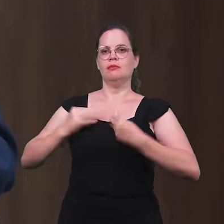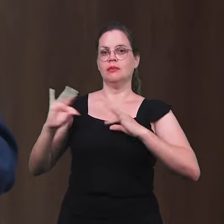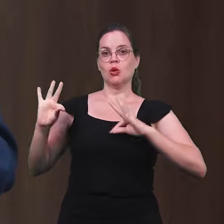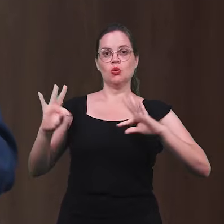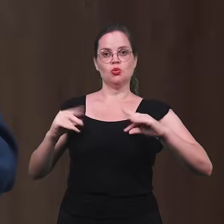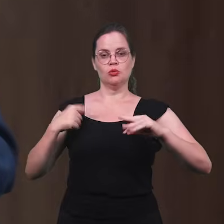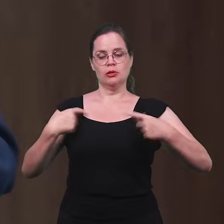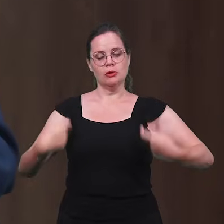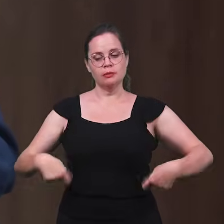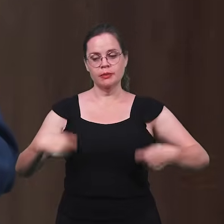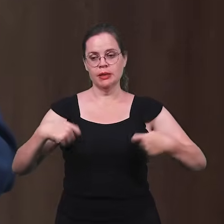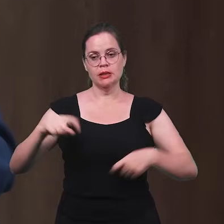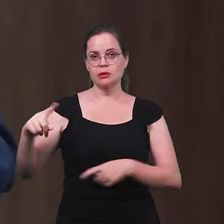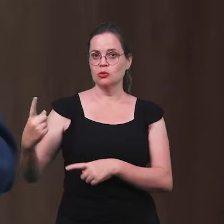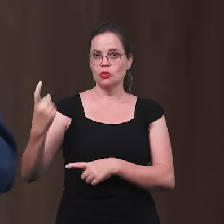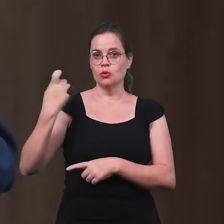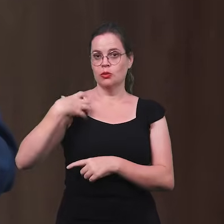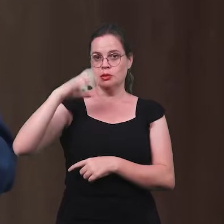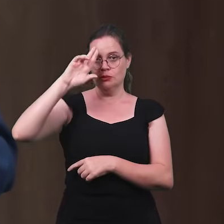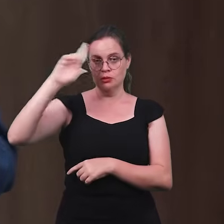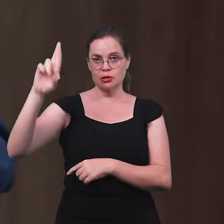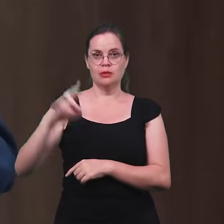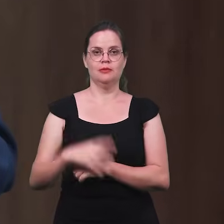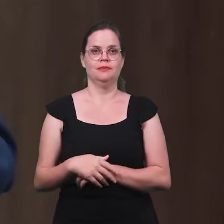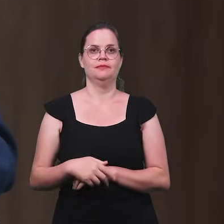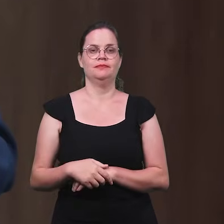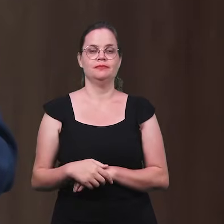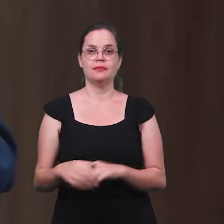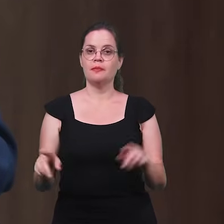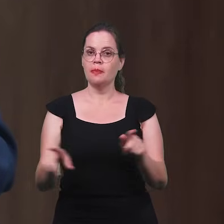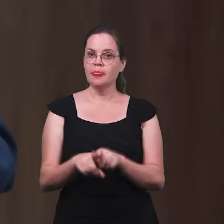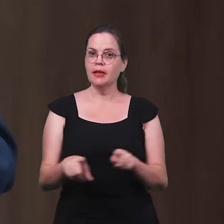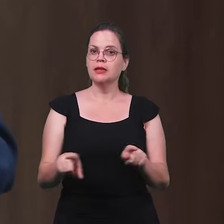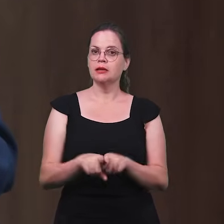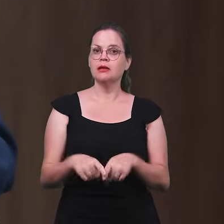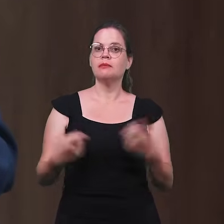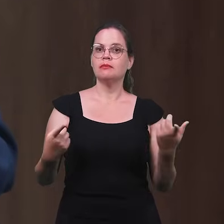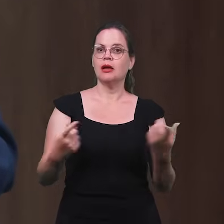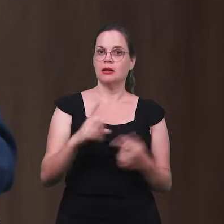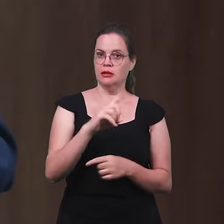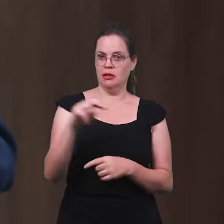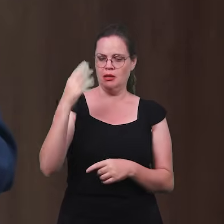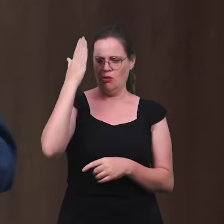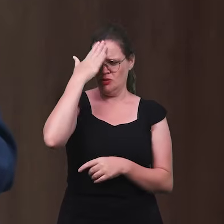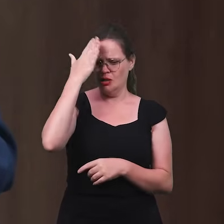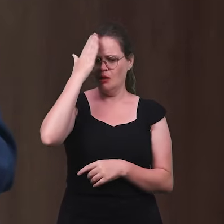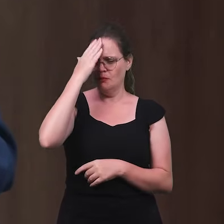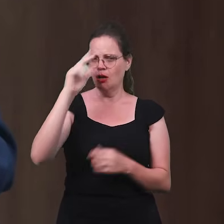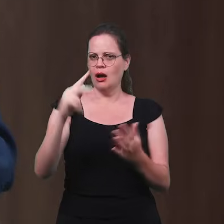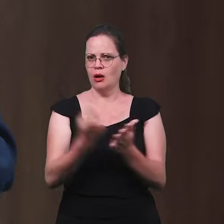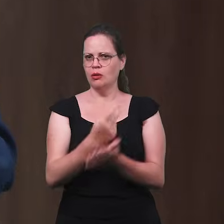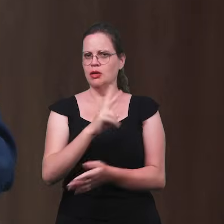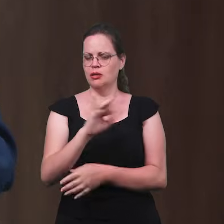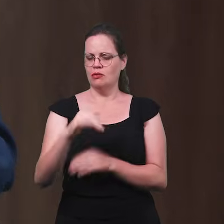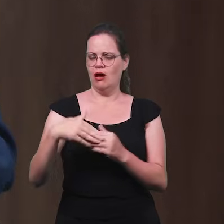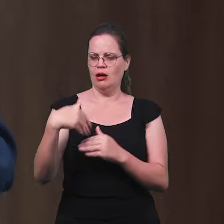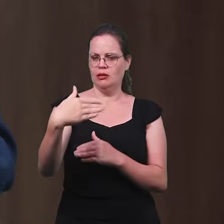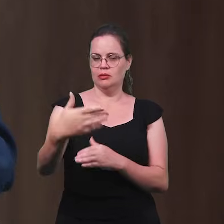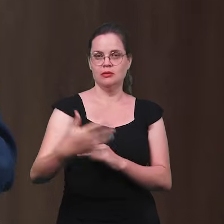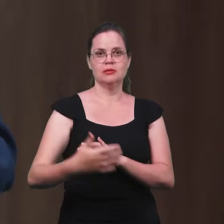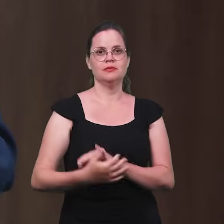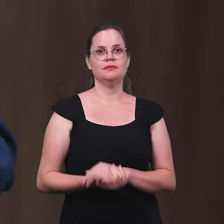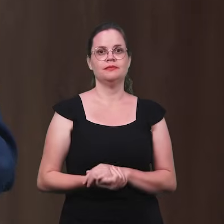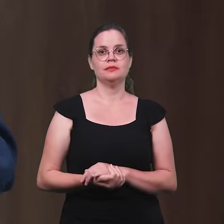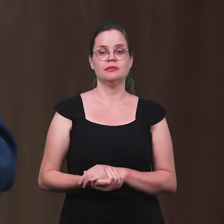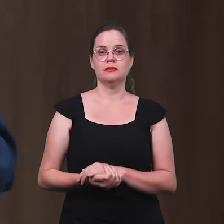Então, e outra coisa, ele sabia o que ia acontecer, né? Ele sabia o que ia acontecer. Então